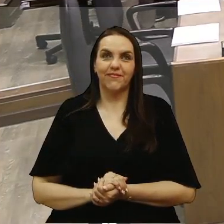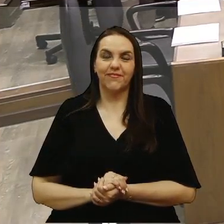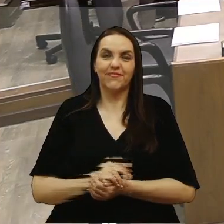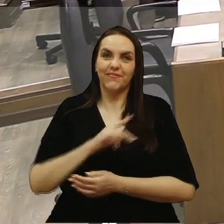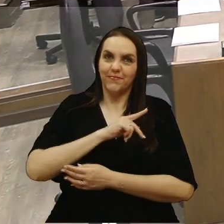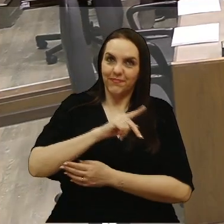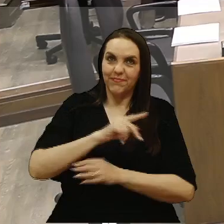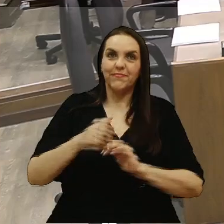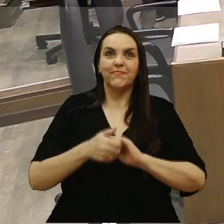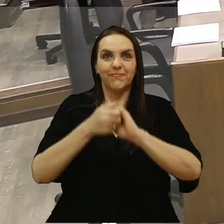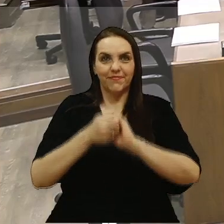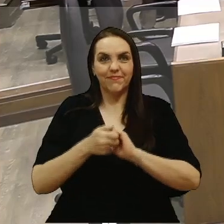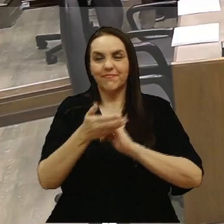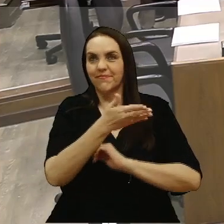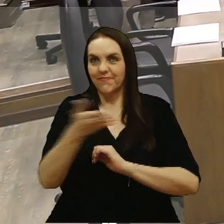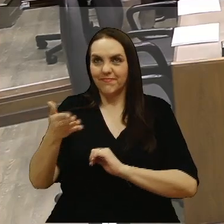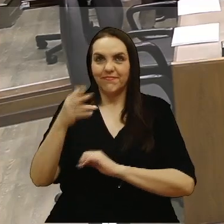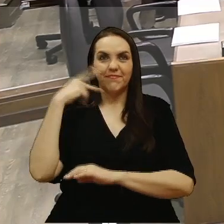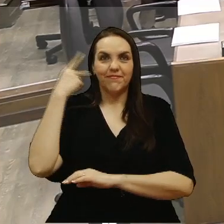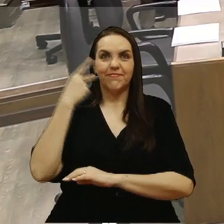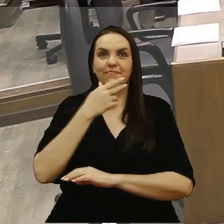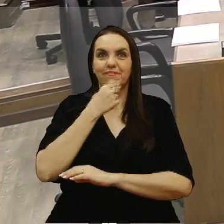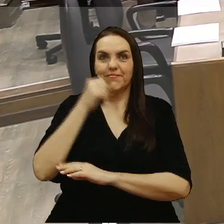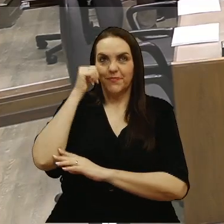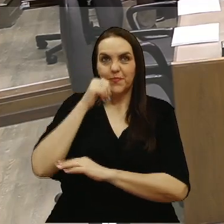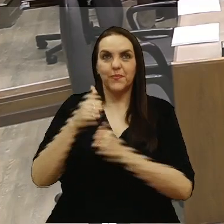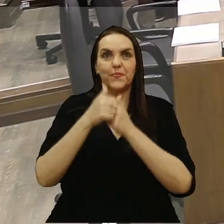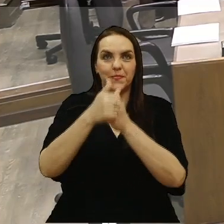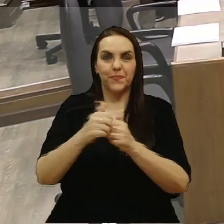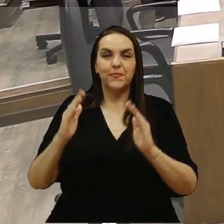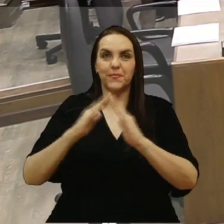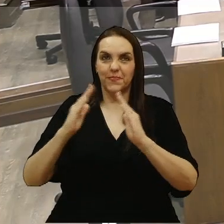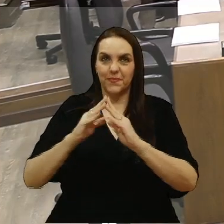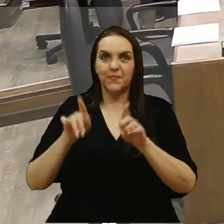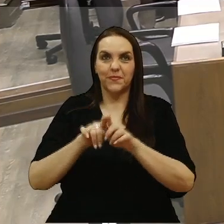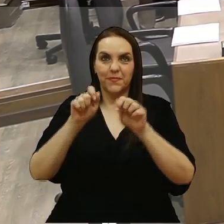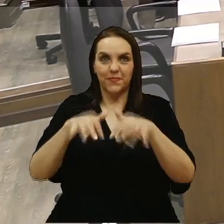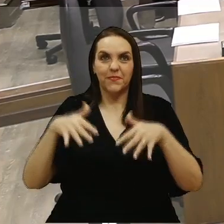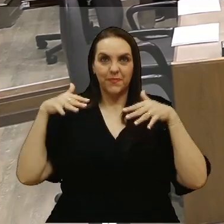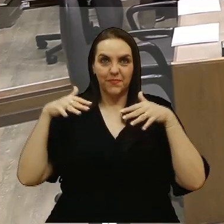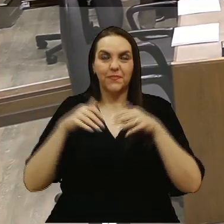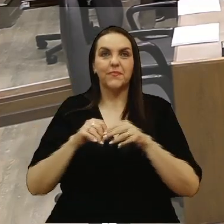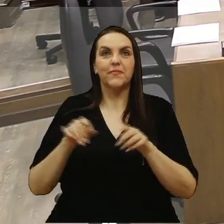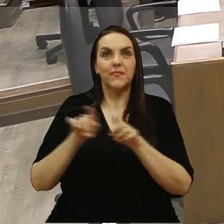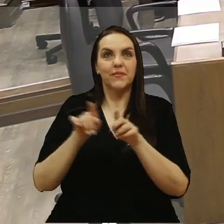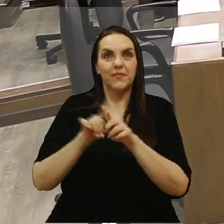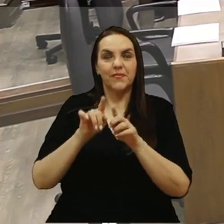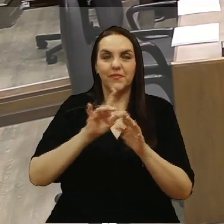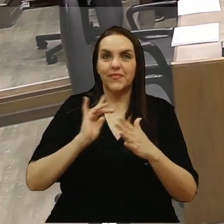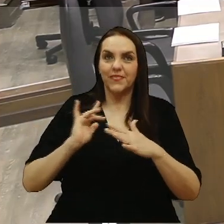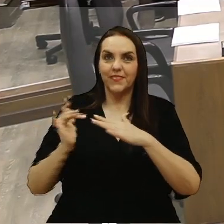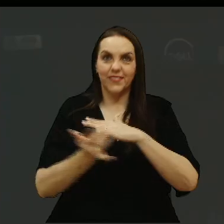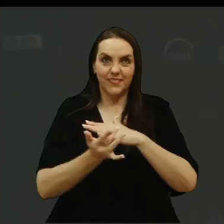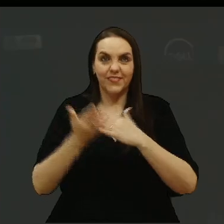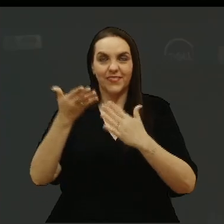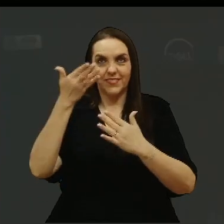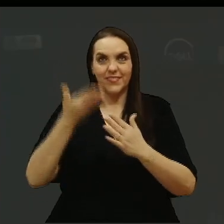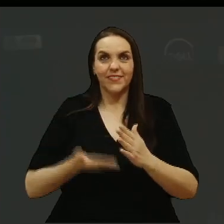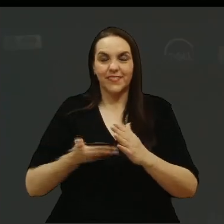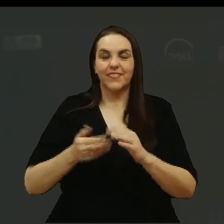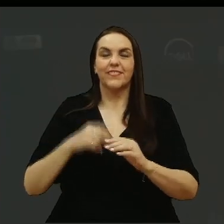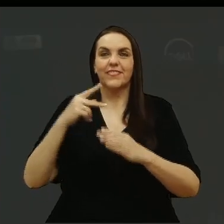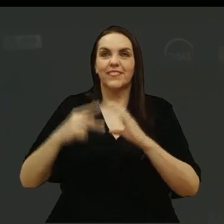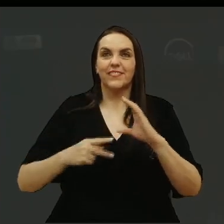Presidente, meus cumprimentos ao senhor, aos demais vereadores, a quem nos acompanha de casa, também quem nos acompanha do plenário e também quem nos acompanha pelas redes sociais dessa Casa